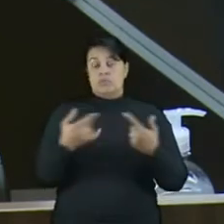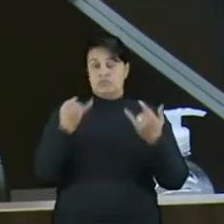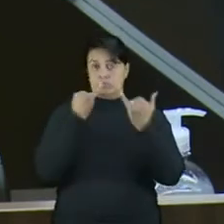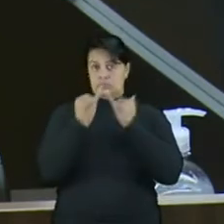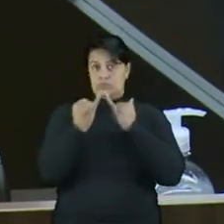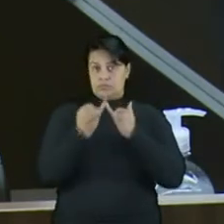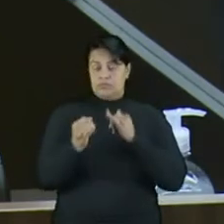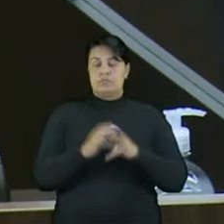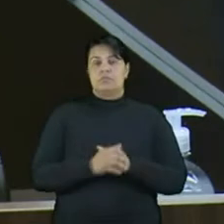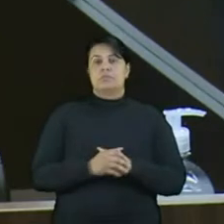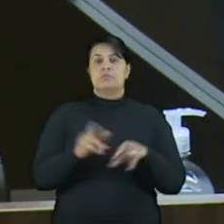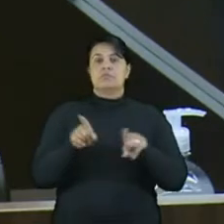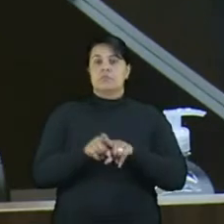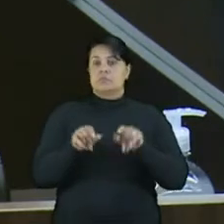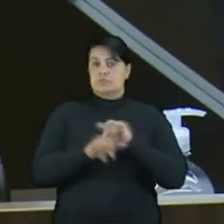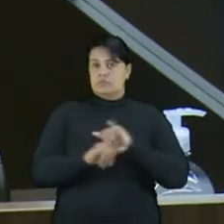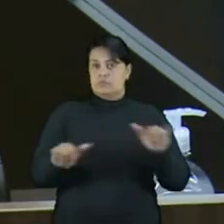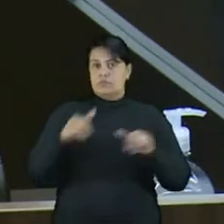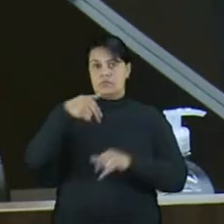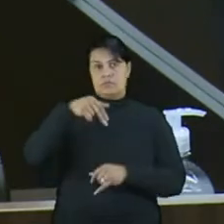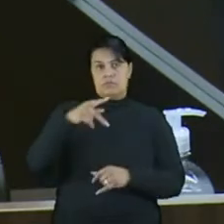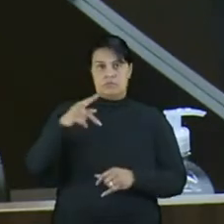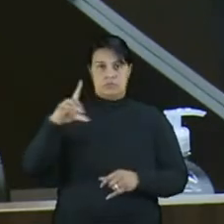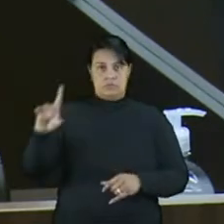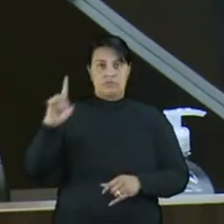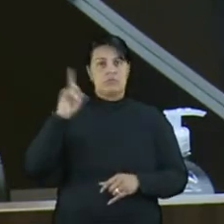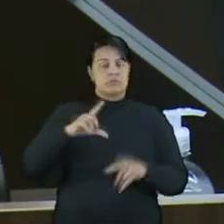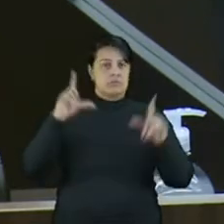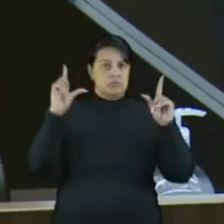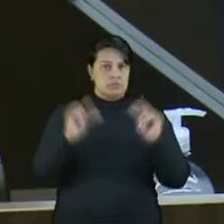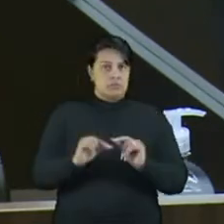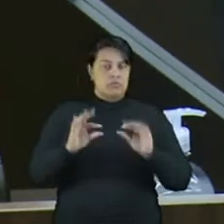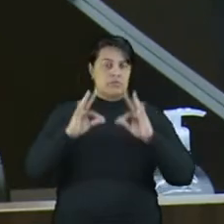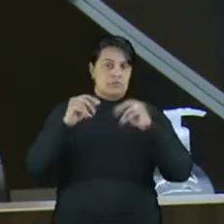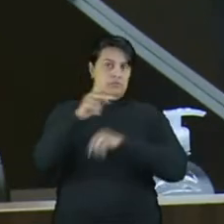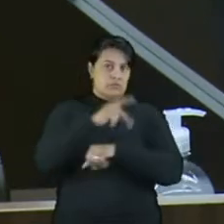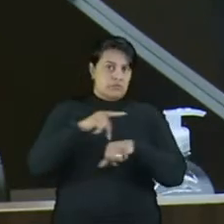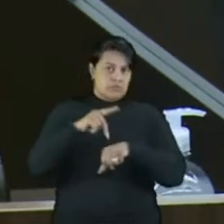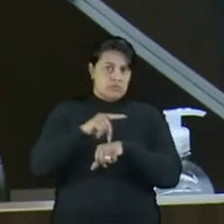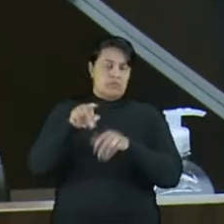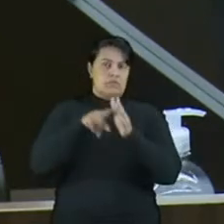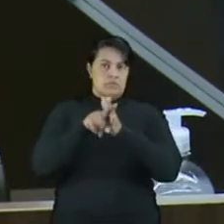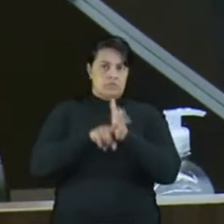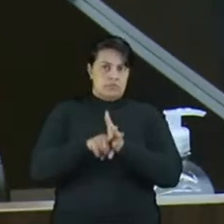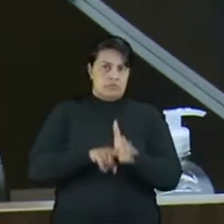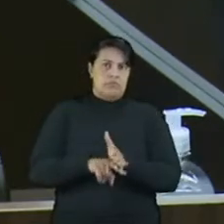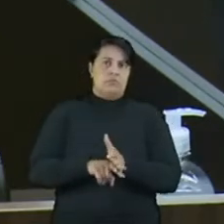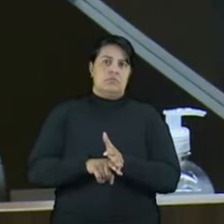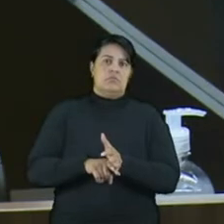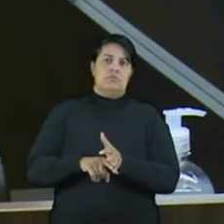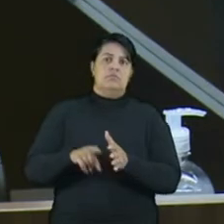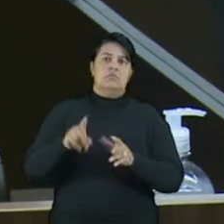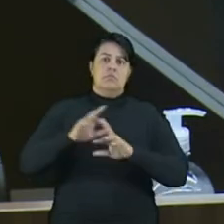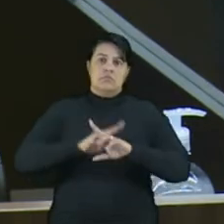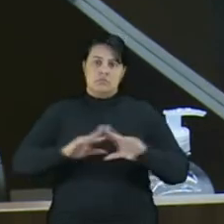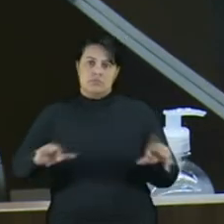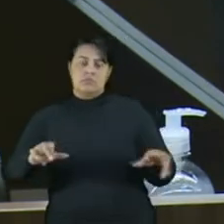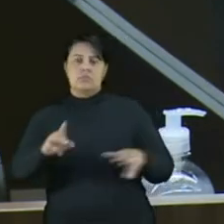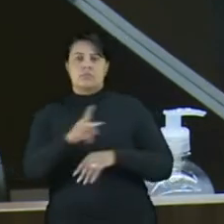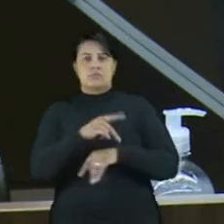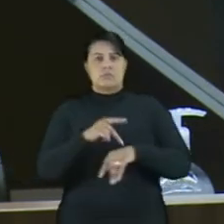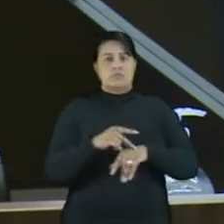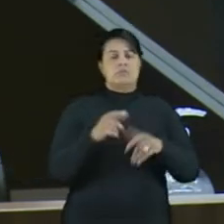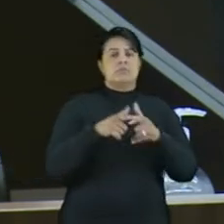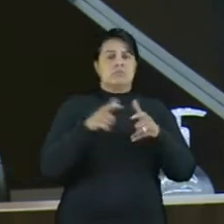Destaco que a estrutura da NPD é menor dentre todos os países pesquisados. Ademais dos 10 países de maior PIB,